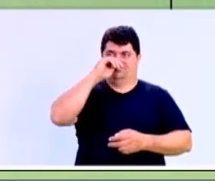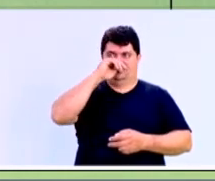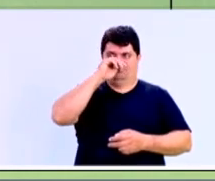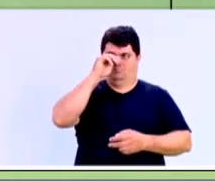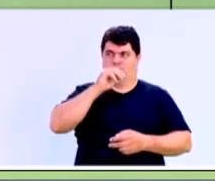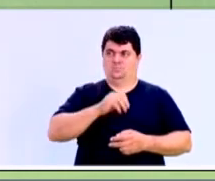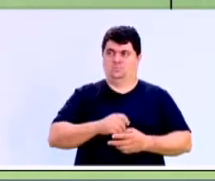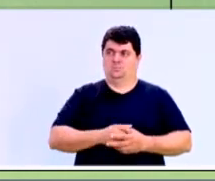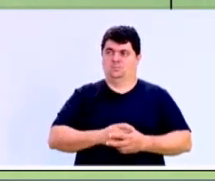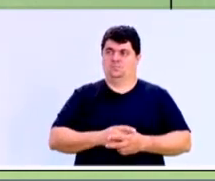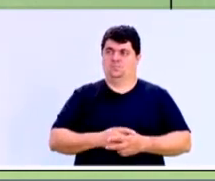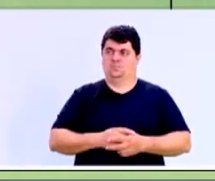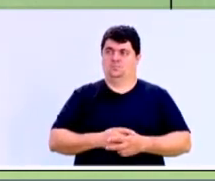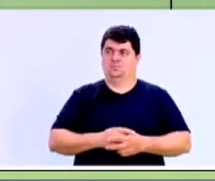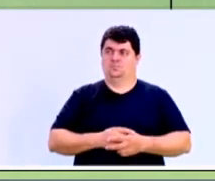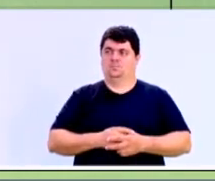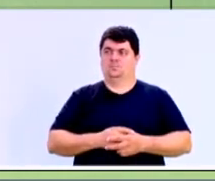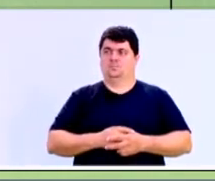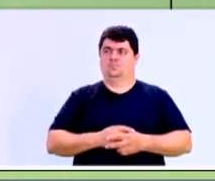33,67.